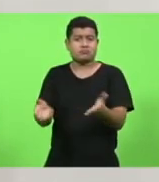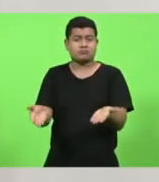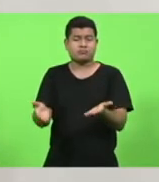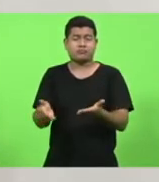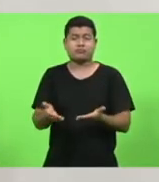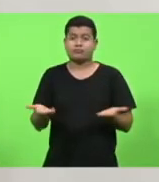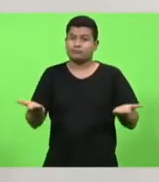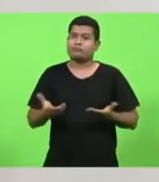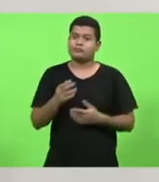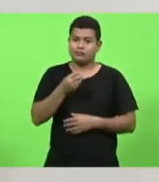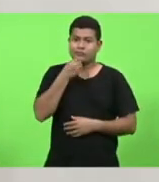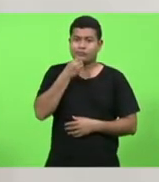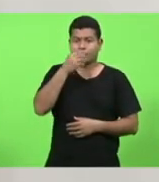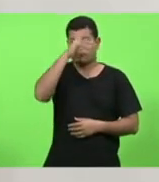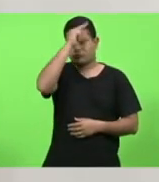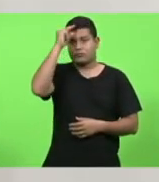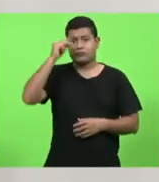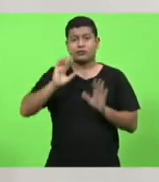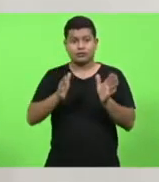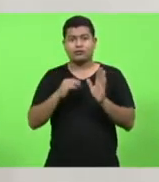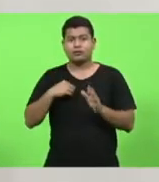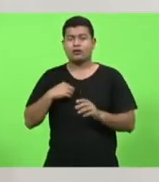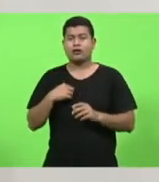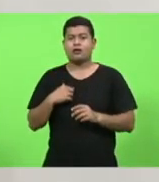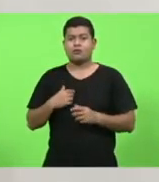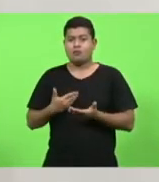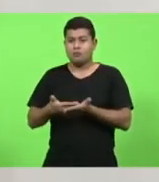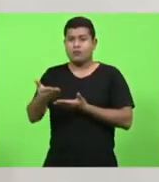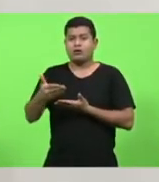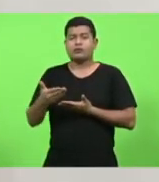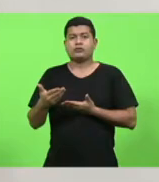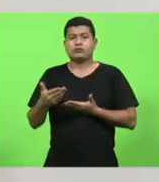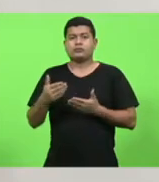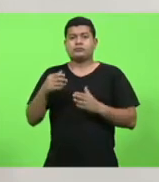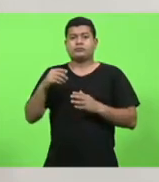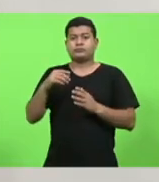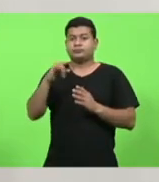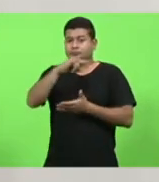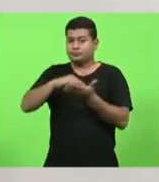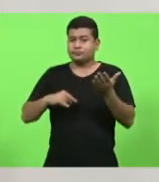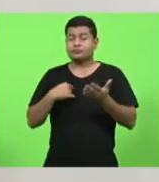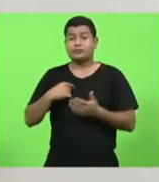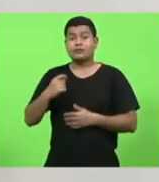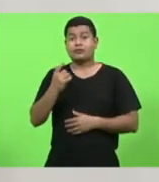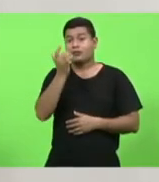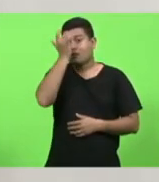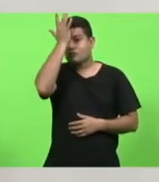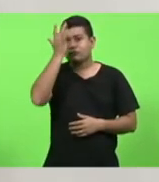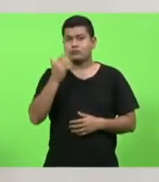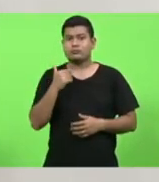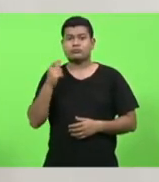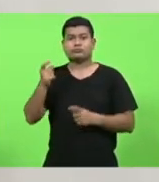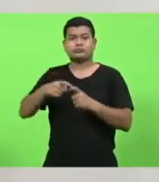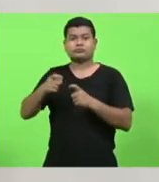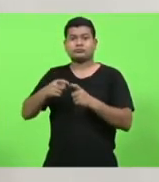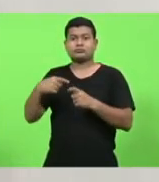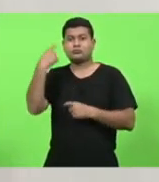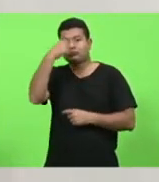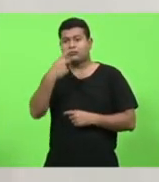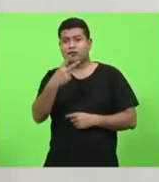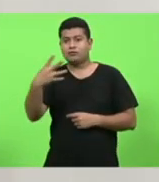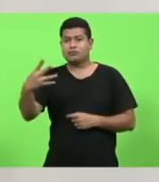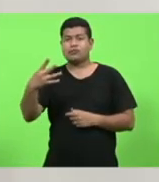prefeitura já está providenciando toda a documentação. Não é fácil você conseguir um médico 24 horas numa cidade de